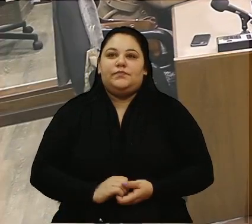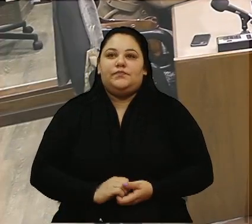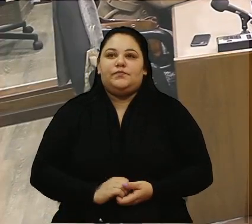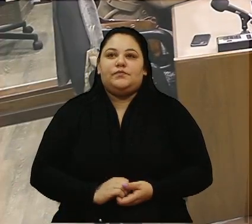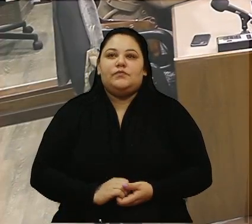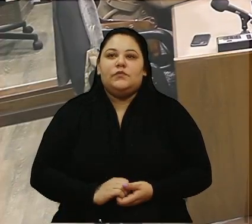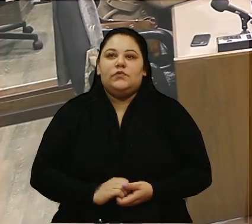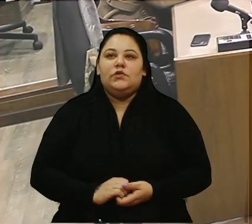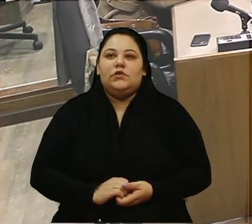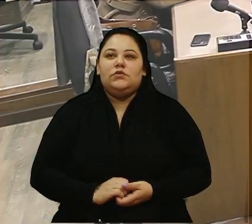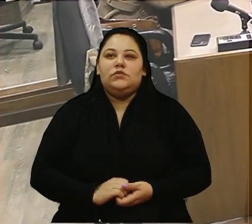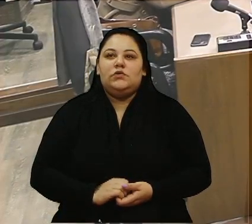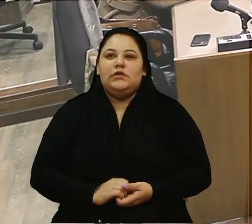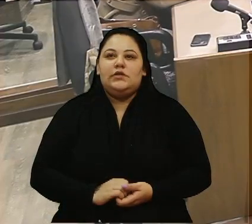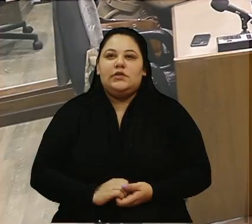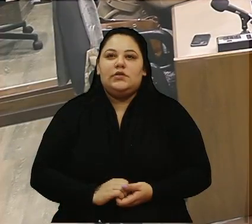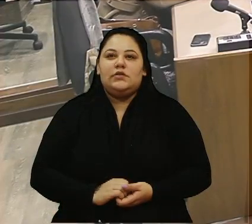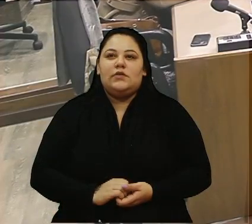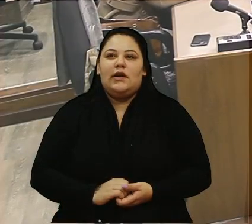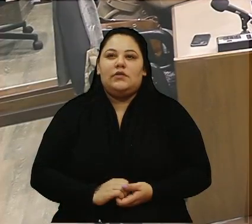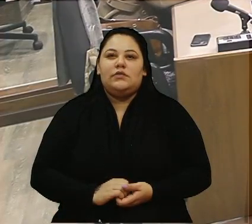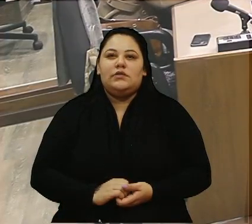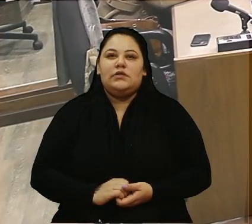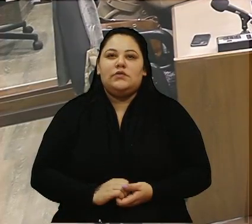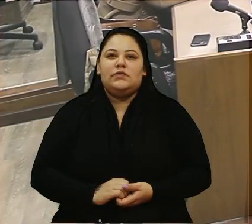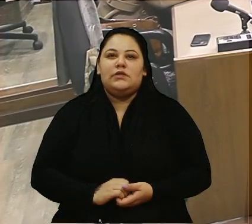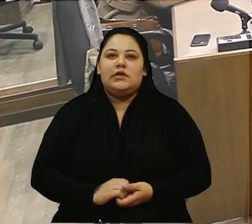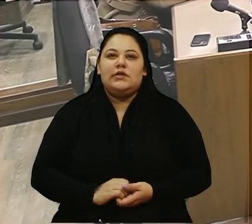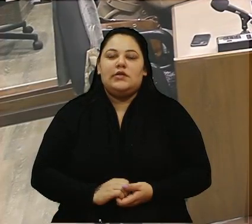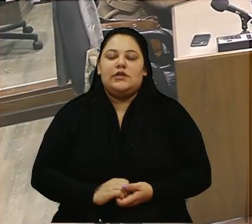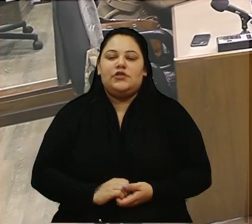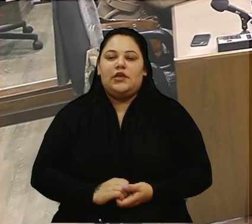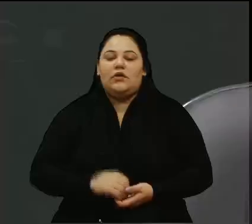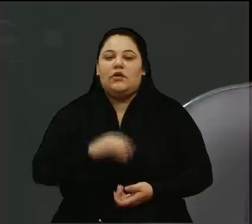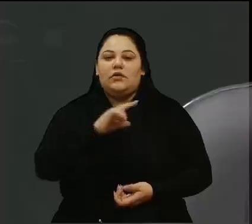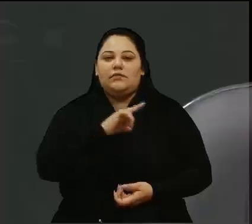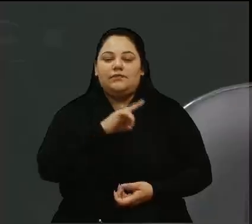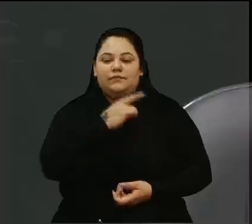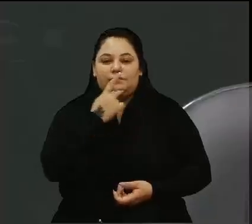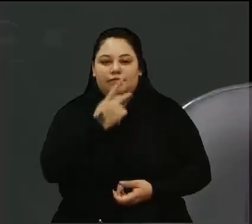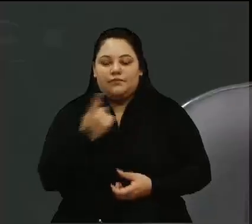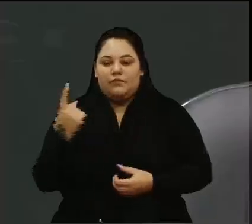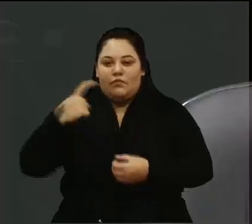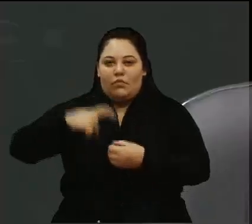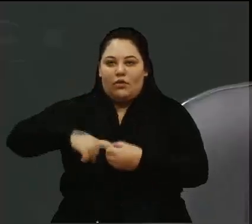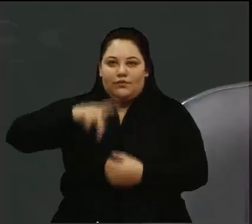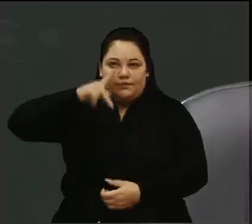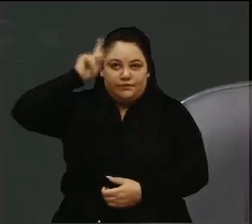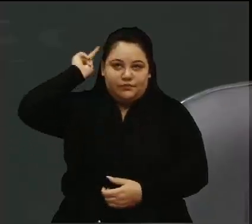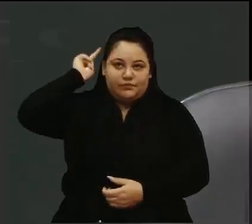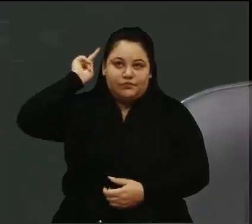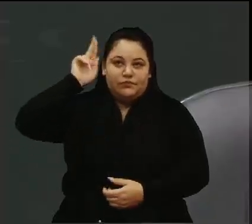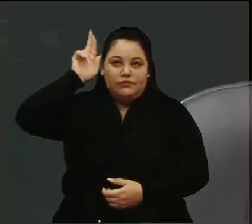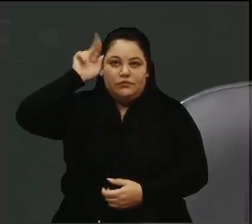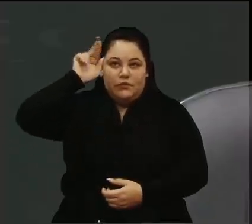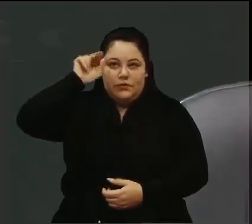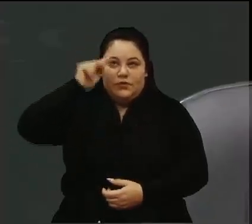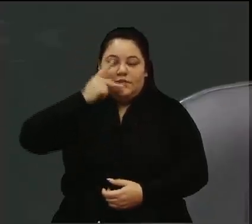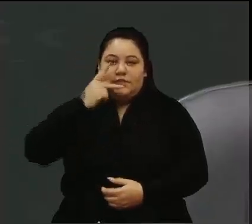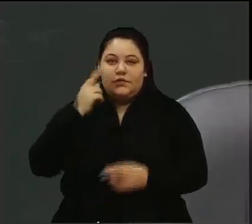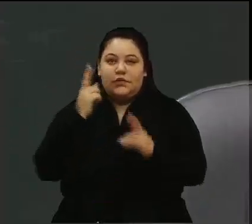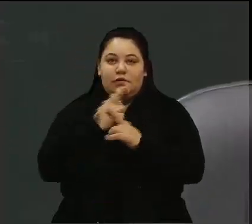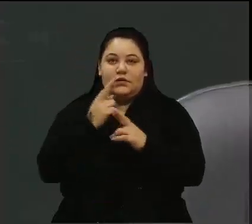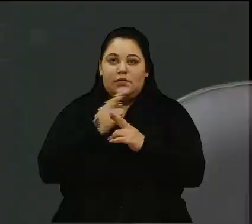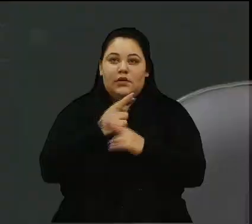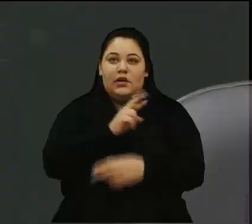obrigado, presidente. Vou voltar a um tema que foi apresentado pelo vereador Iago Morandi em abril deste ano, que é referente ao